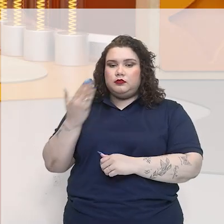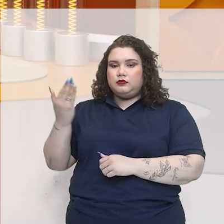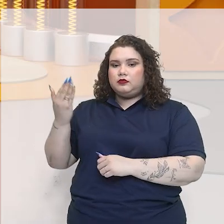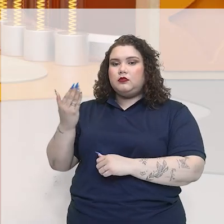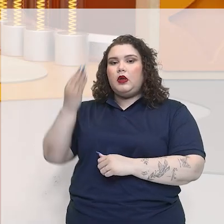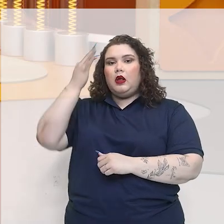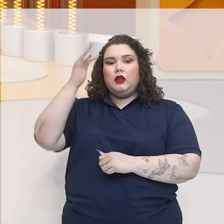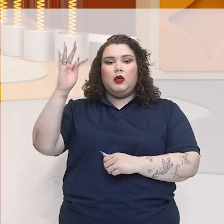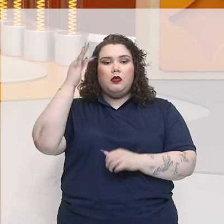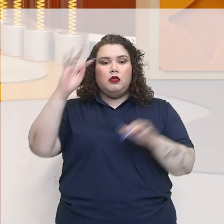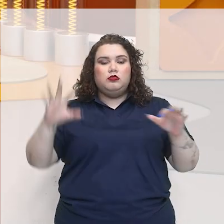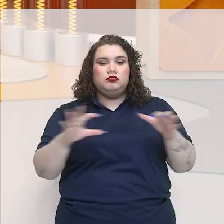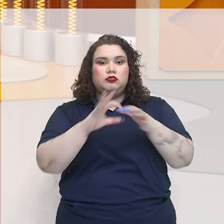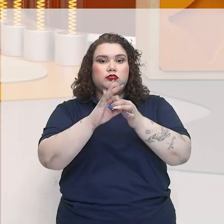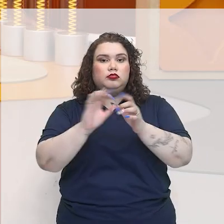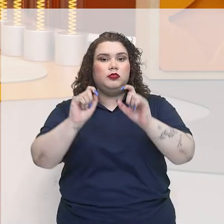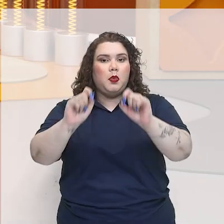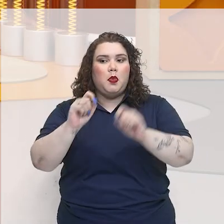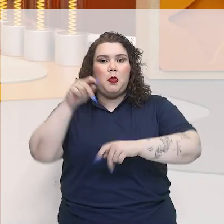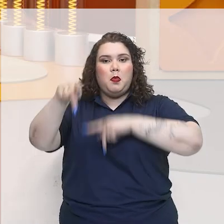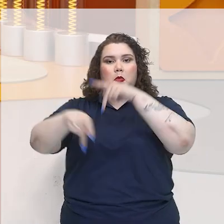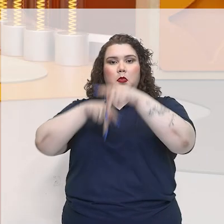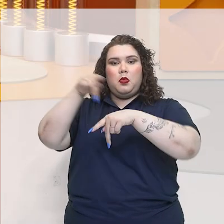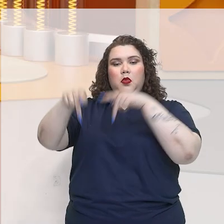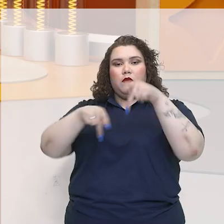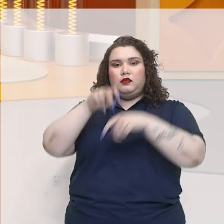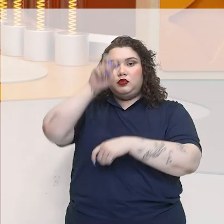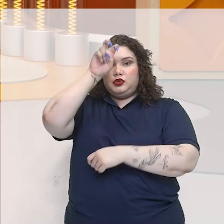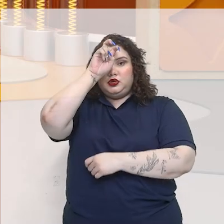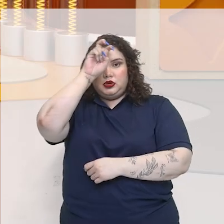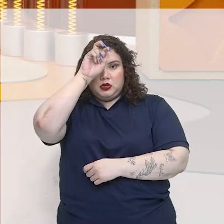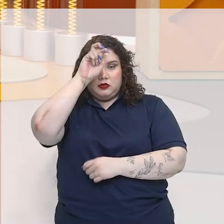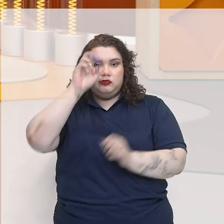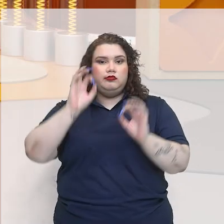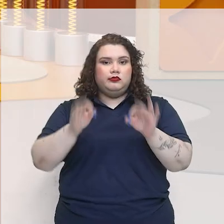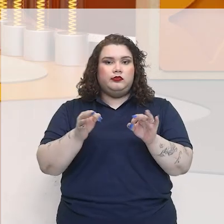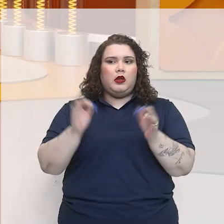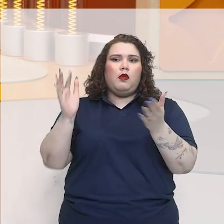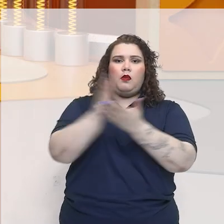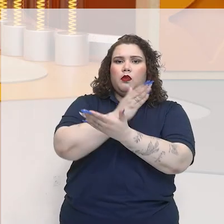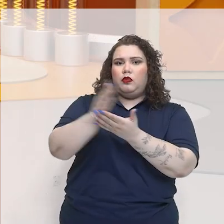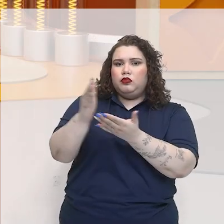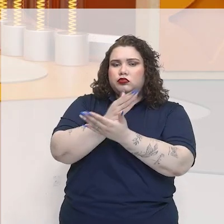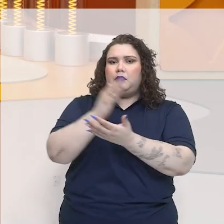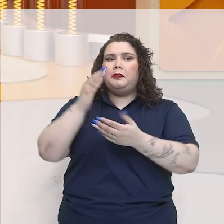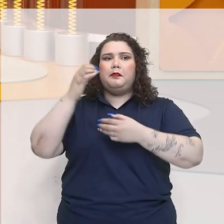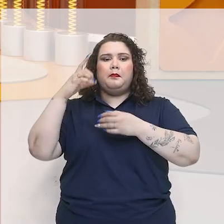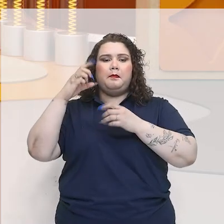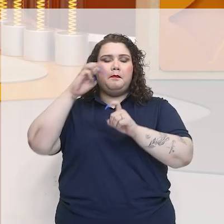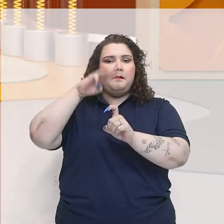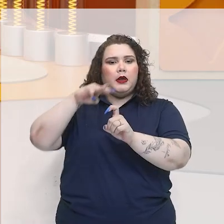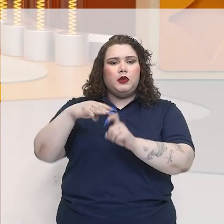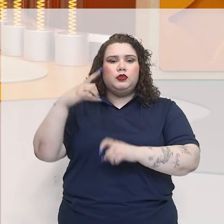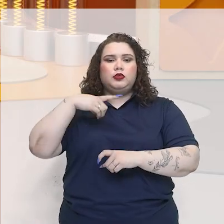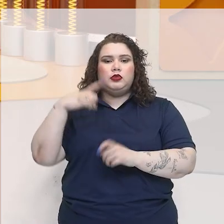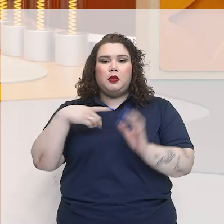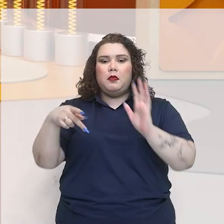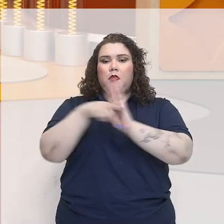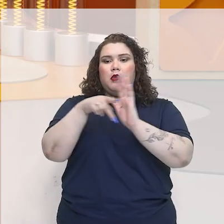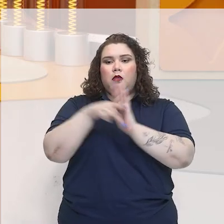ligada aos egípcios, tá? Então, alguns mitos de criação, eles foram muito populares entre a